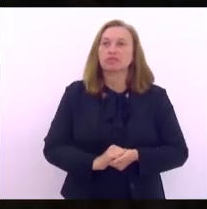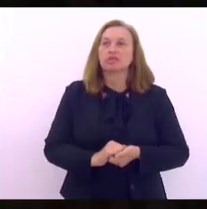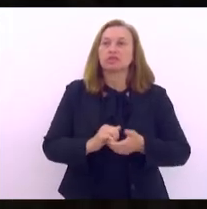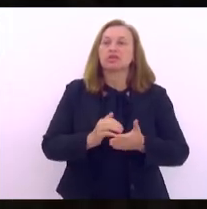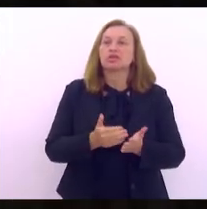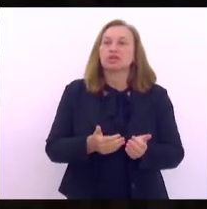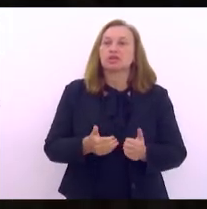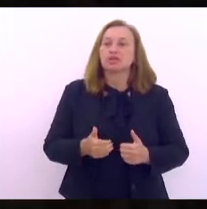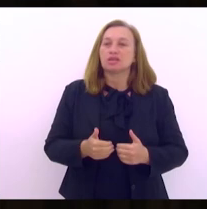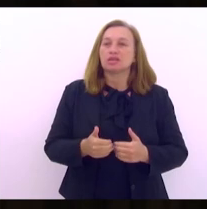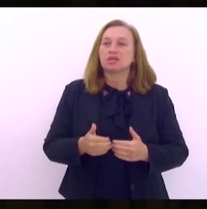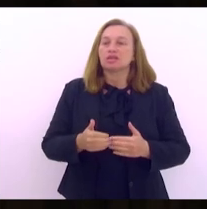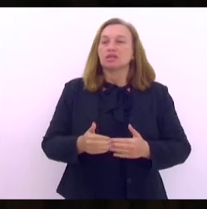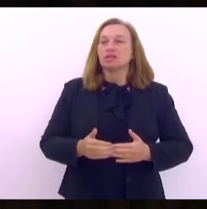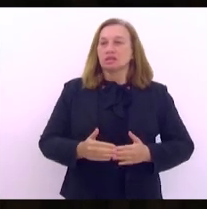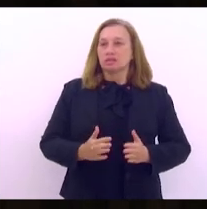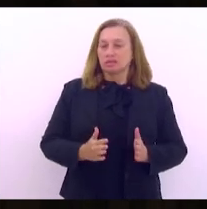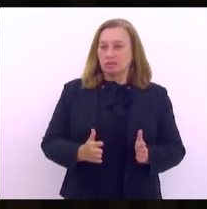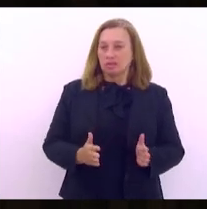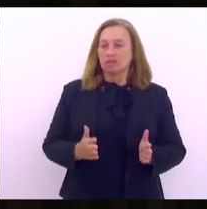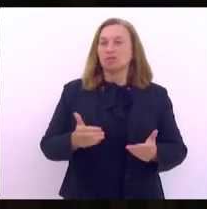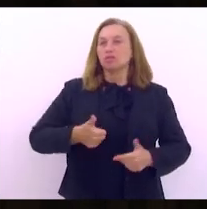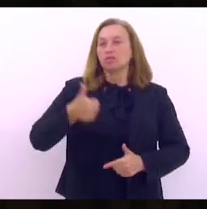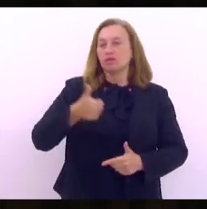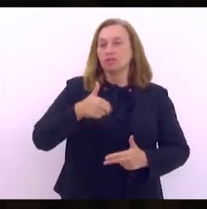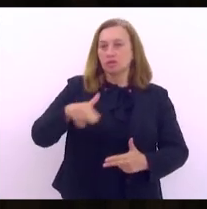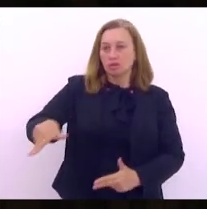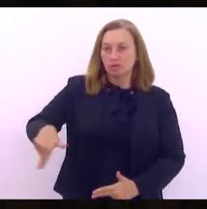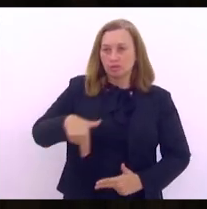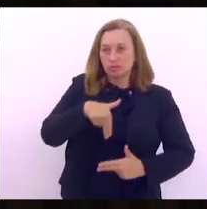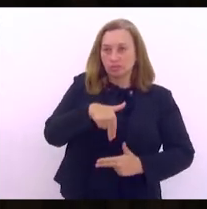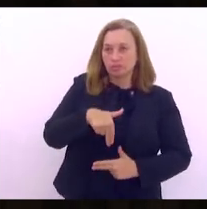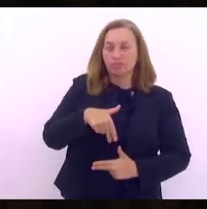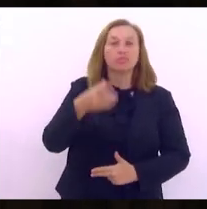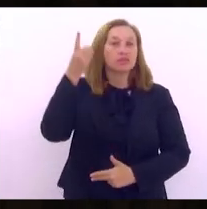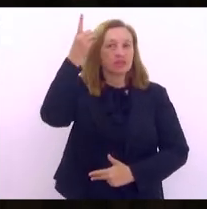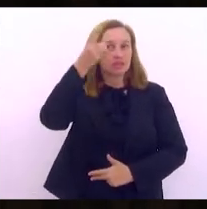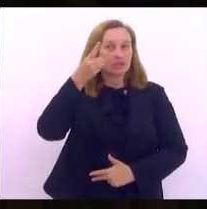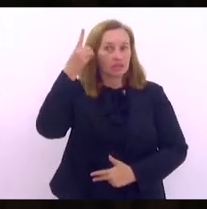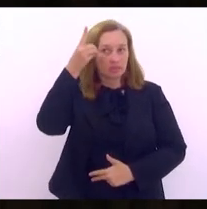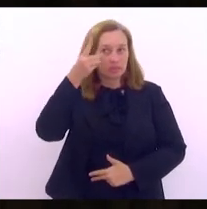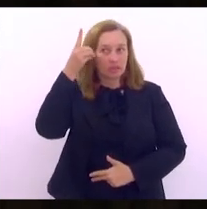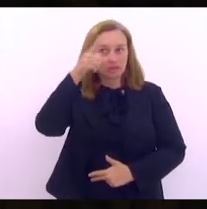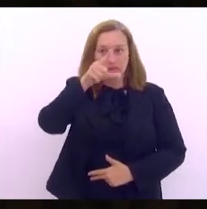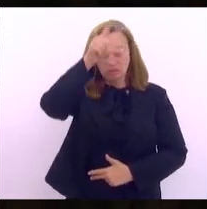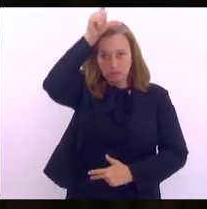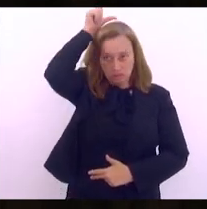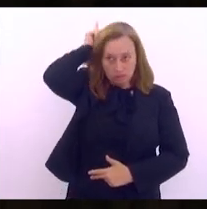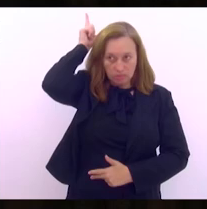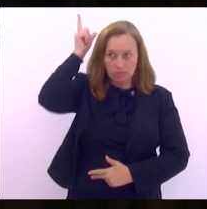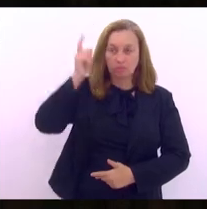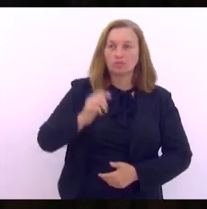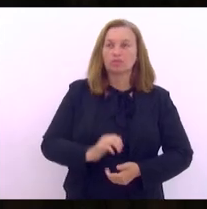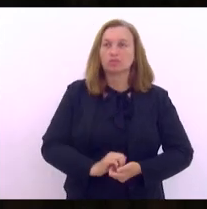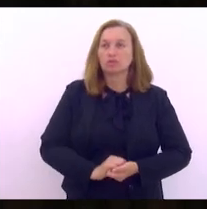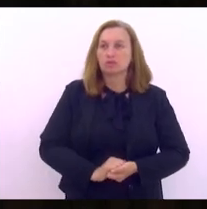passa-se ao expediente inicial. O primeiro orador inscrito é o nobre deputado